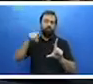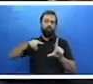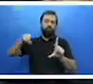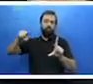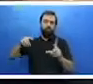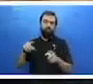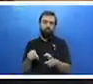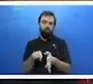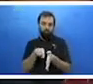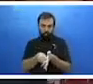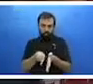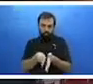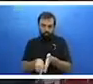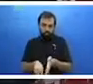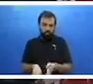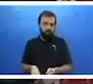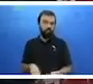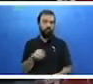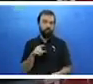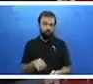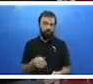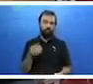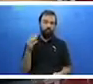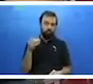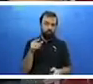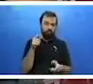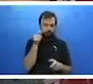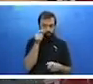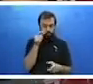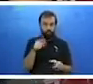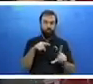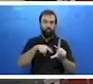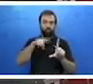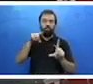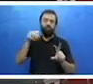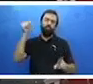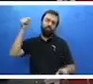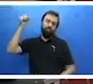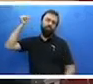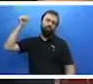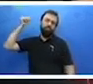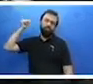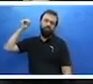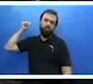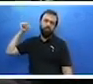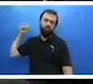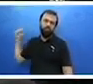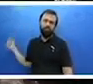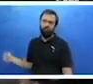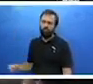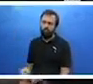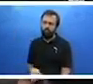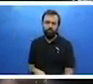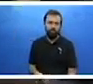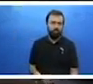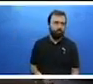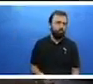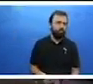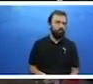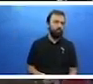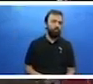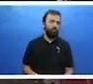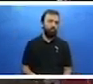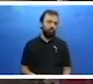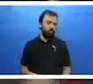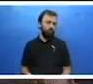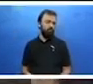vocês sabem. Vocês vê gráfico desde lá de pequenininho, primeiro, segundo, terceiro ano, quarto ano, sabe. Mas